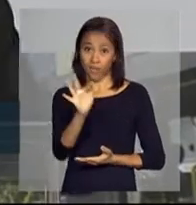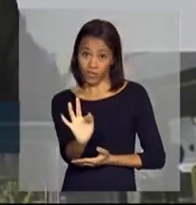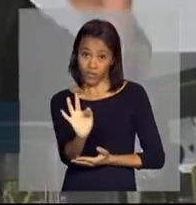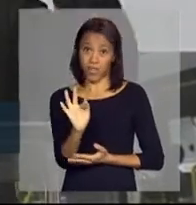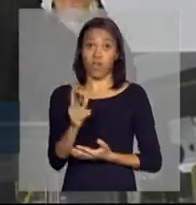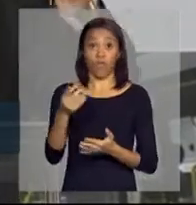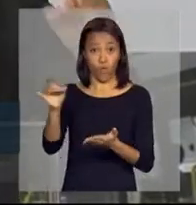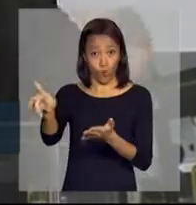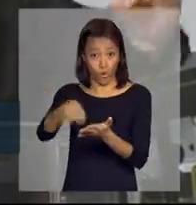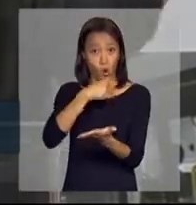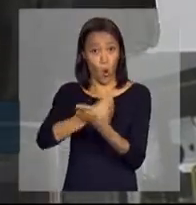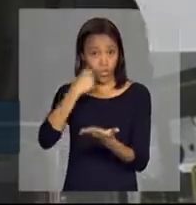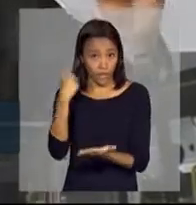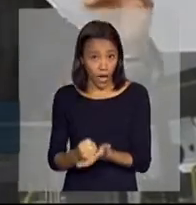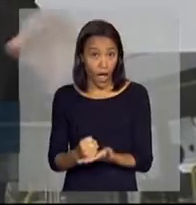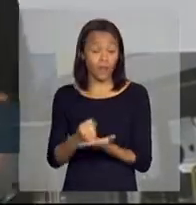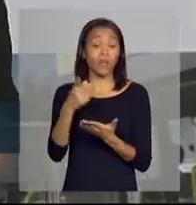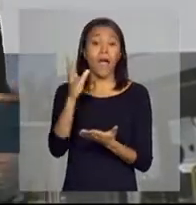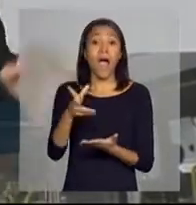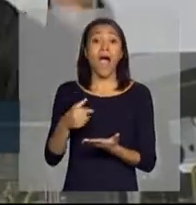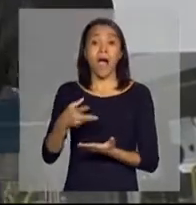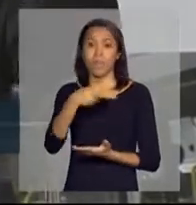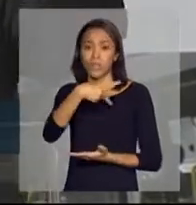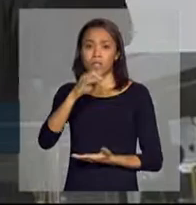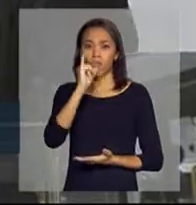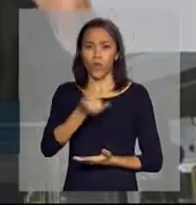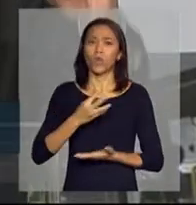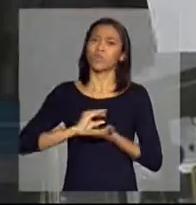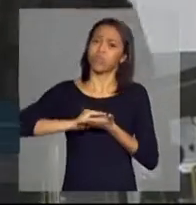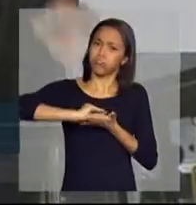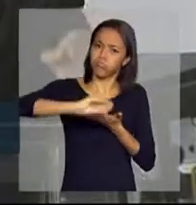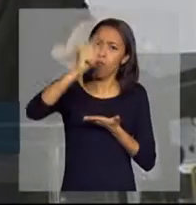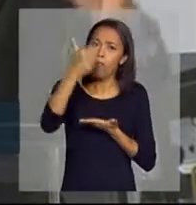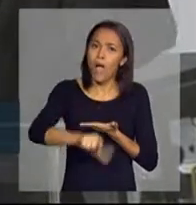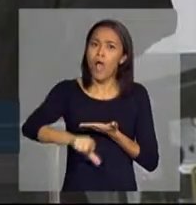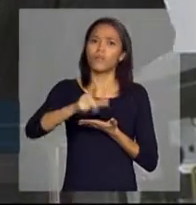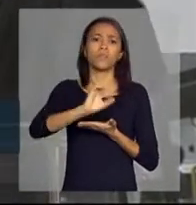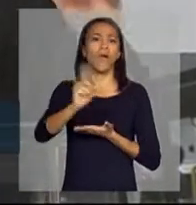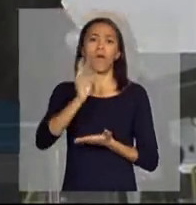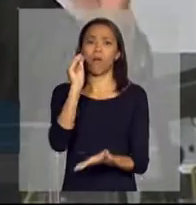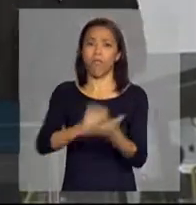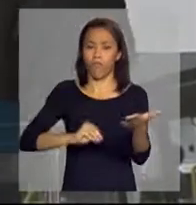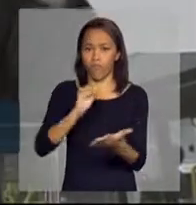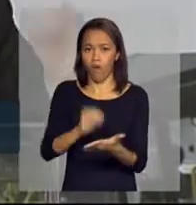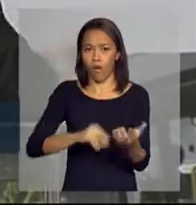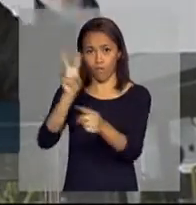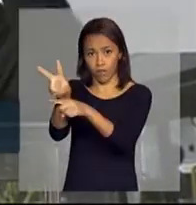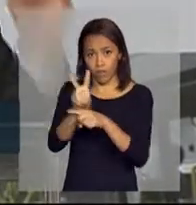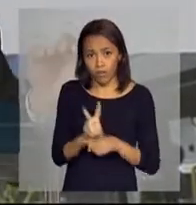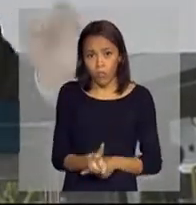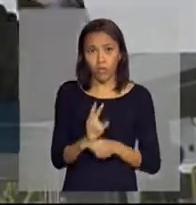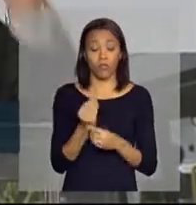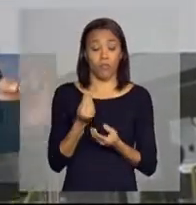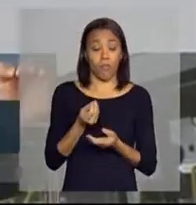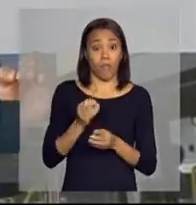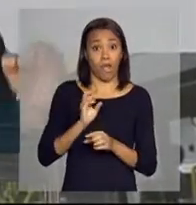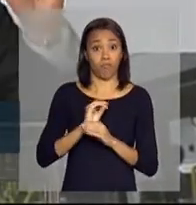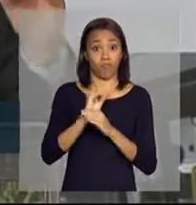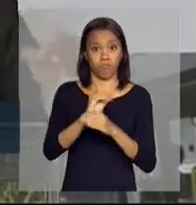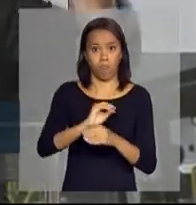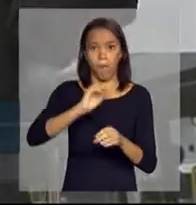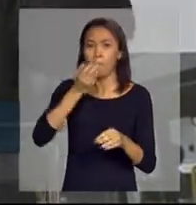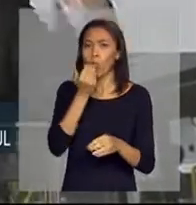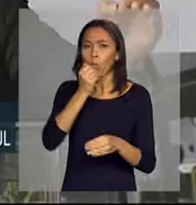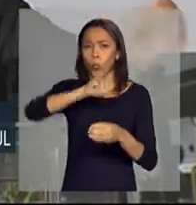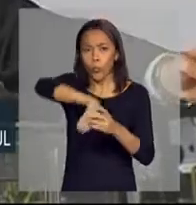contratados, a presidenta libera mais recurso, porque não deve faltar financiamento para a agricultura produzir. E esse ano vamos